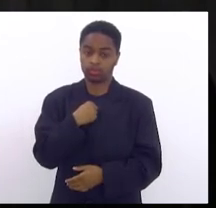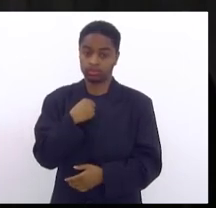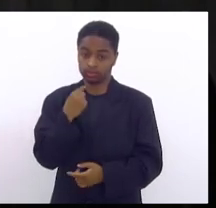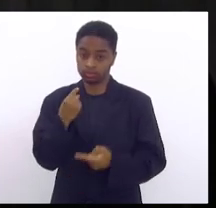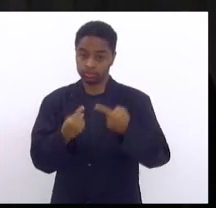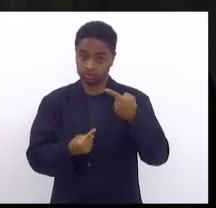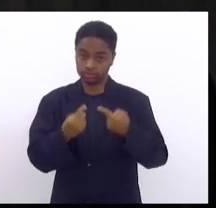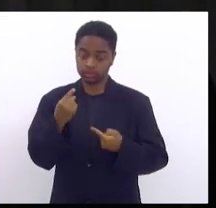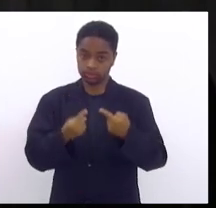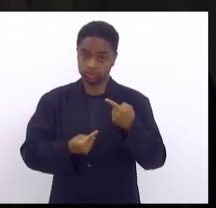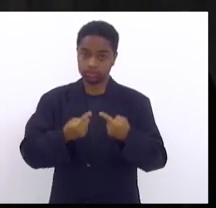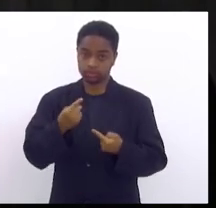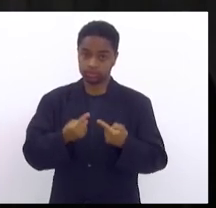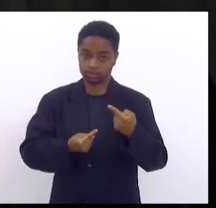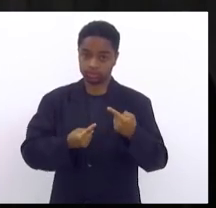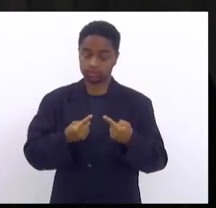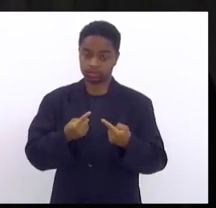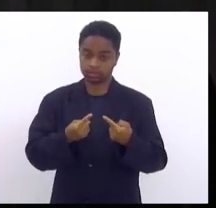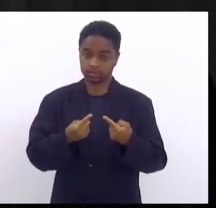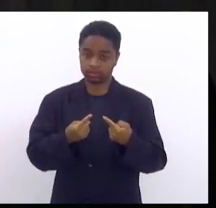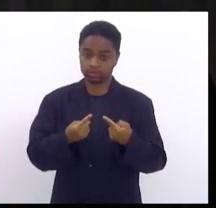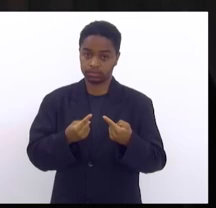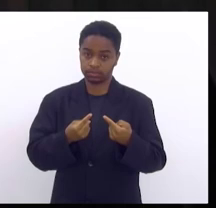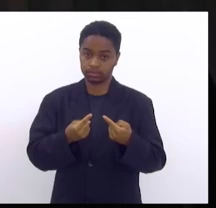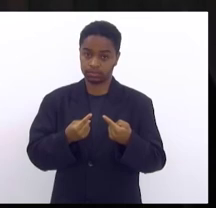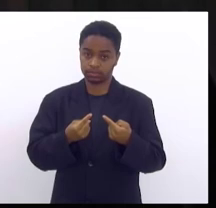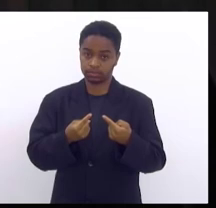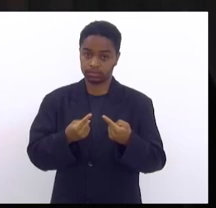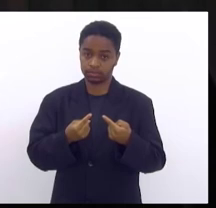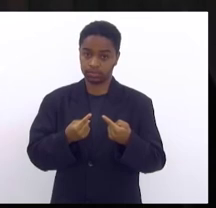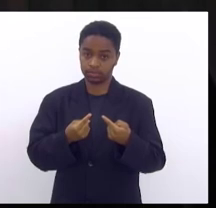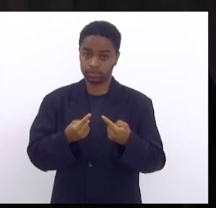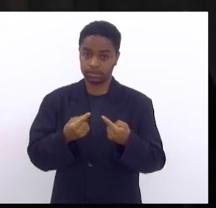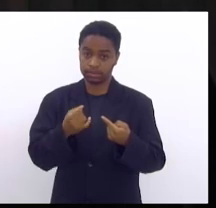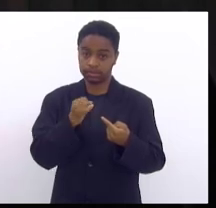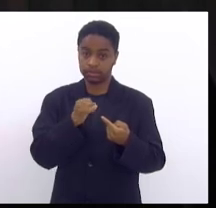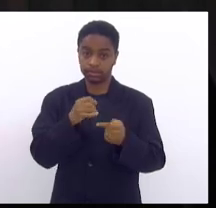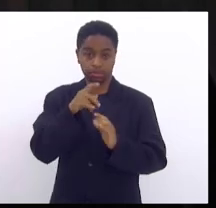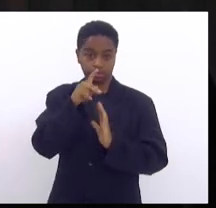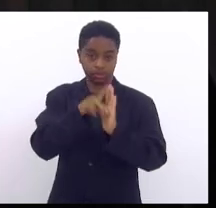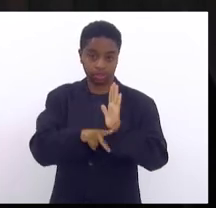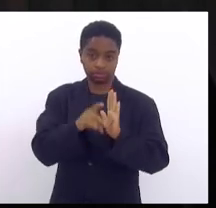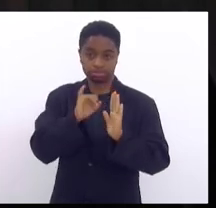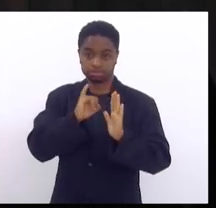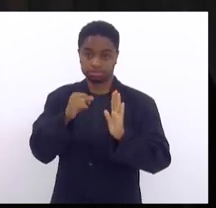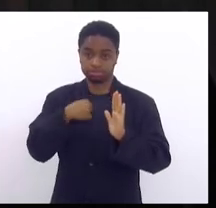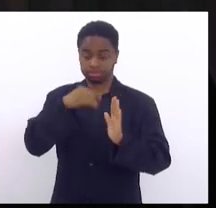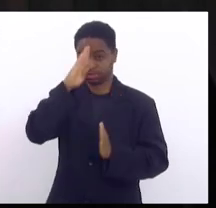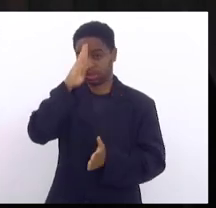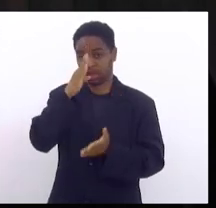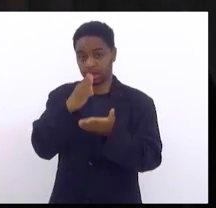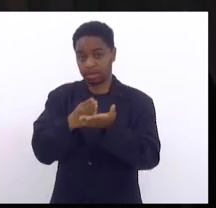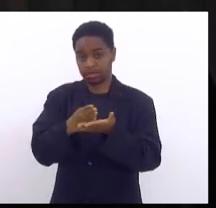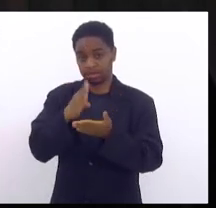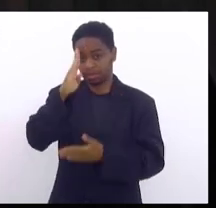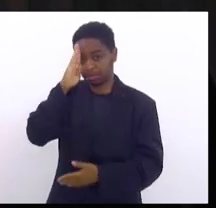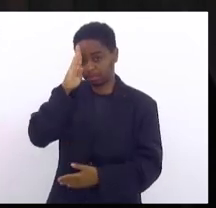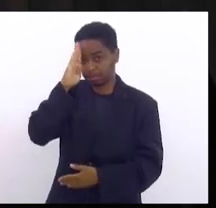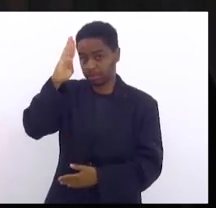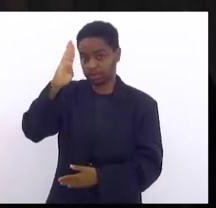discutir aquele que eu acho que seja o mais